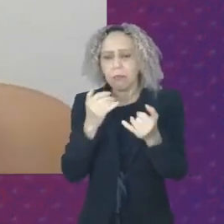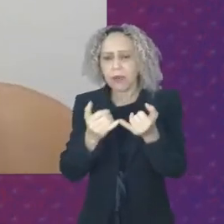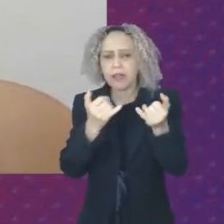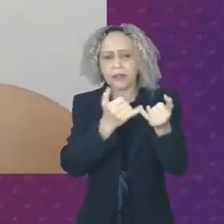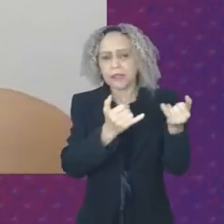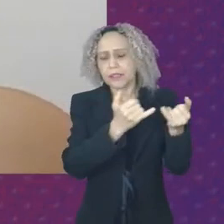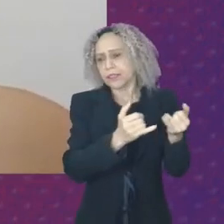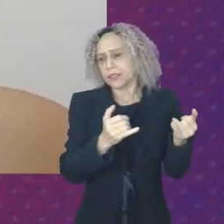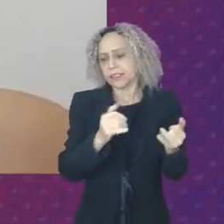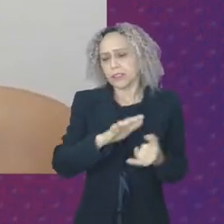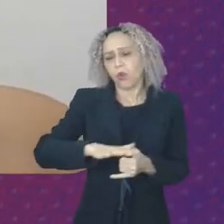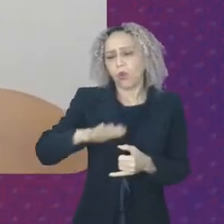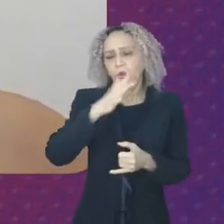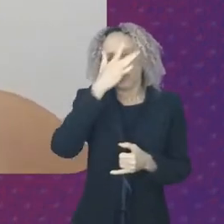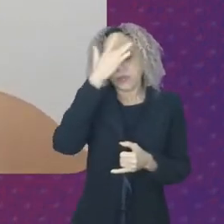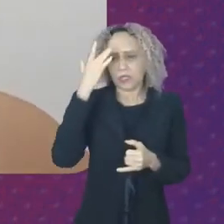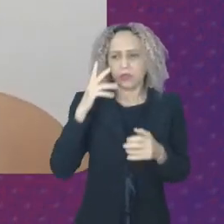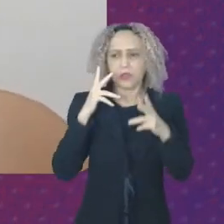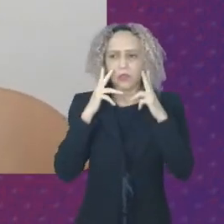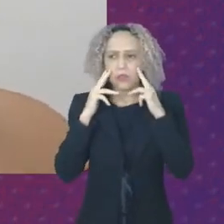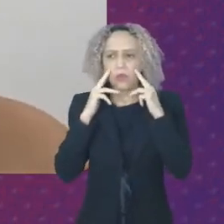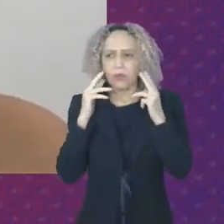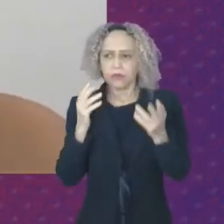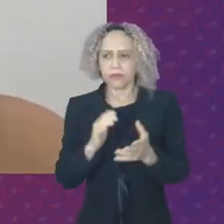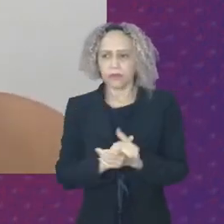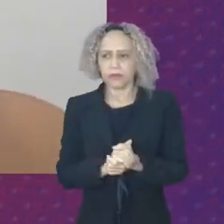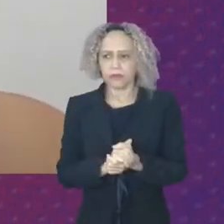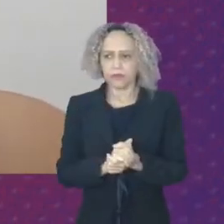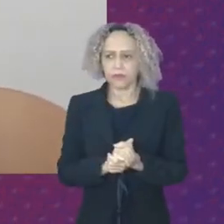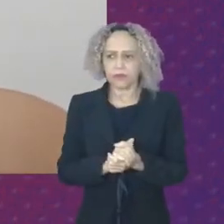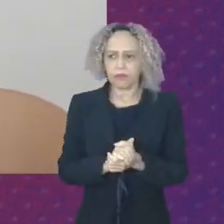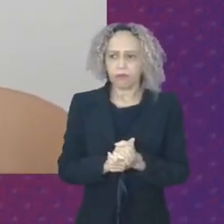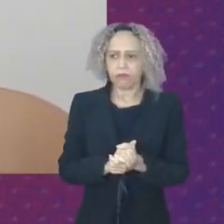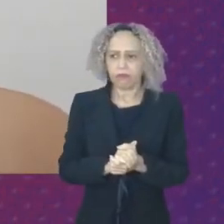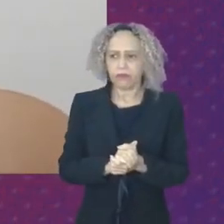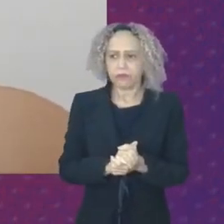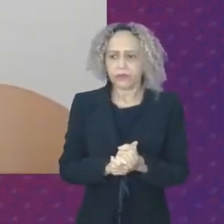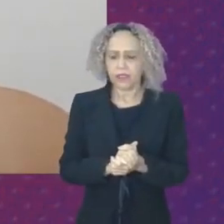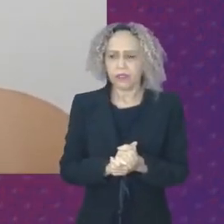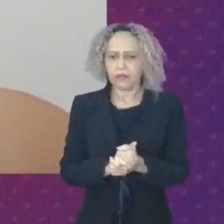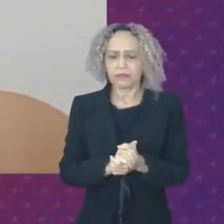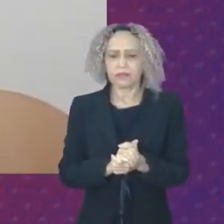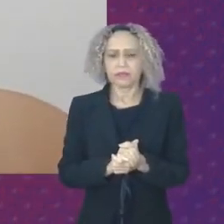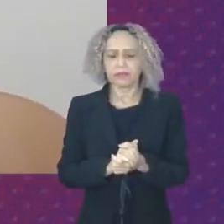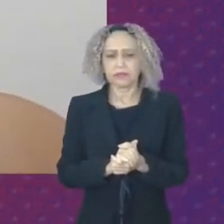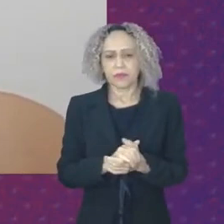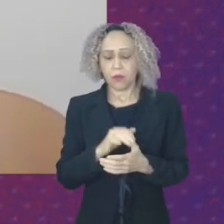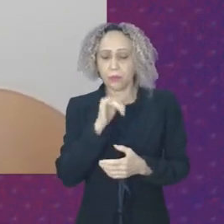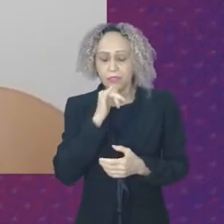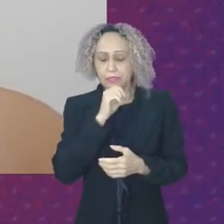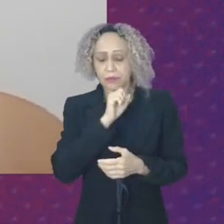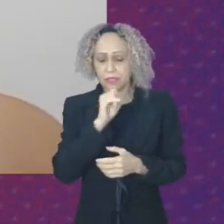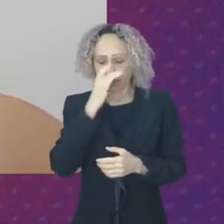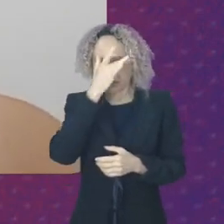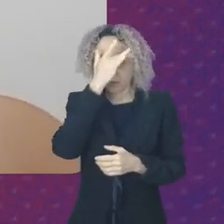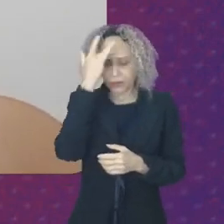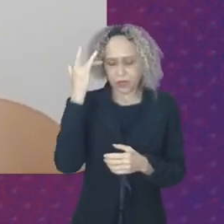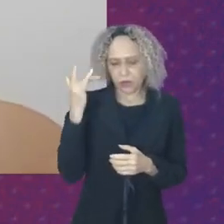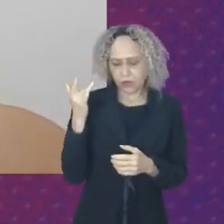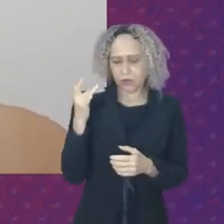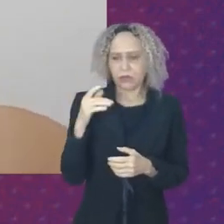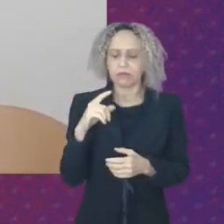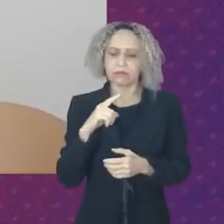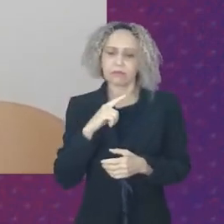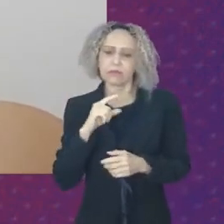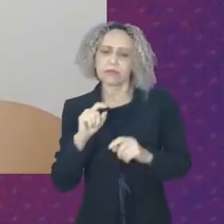Honestamente, como comunicadora, não sou a maior fã, acho que só utilizaria realmente se a pessoa tiver